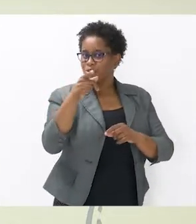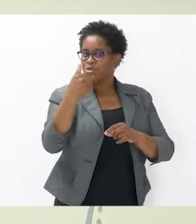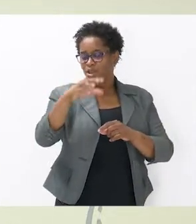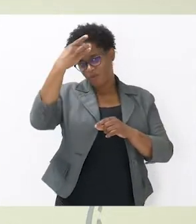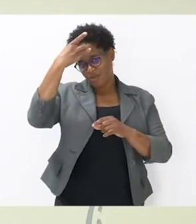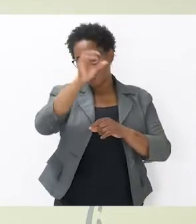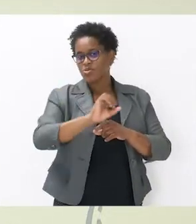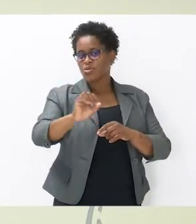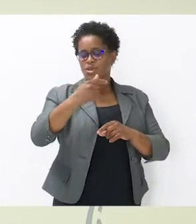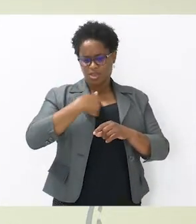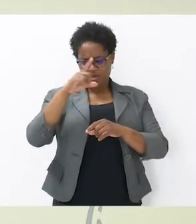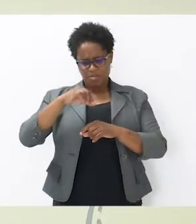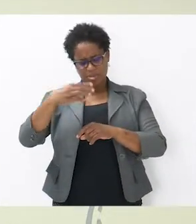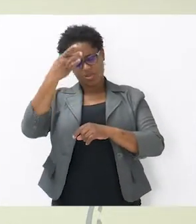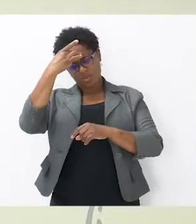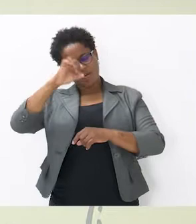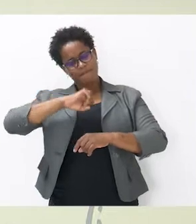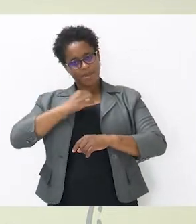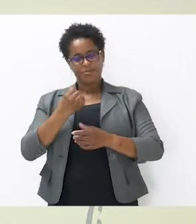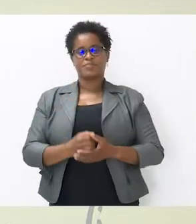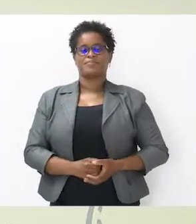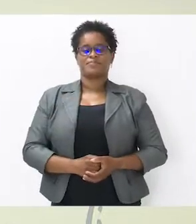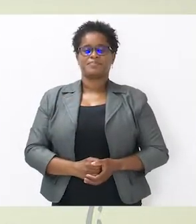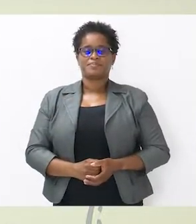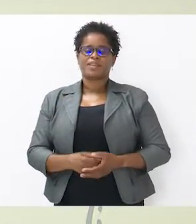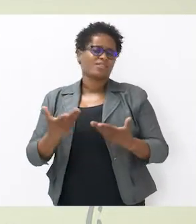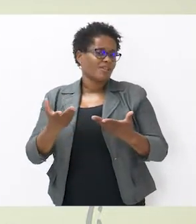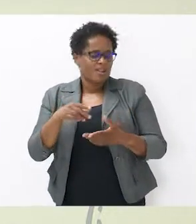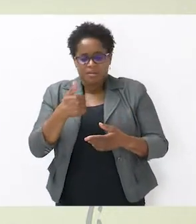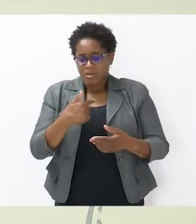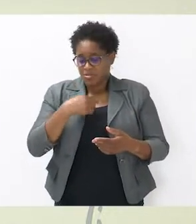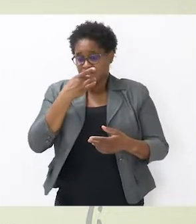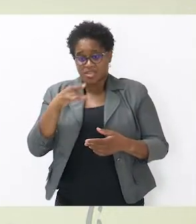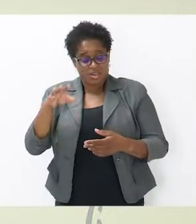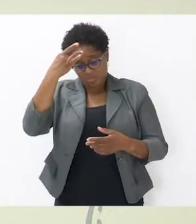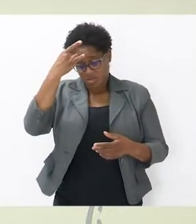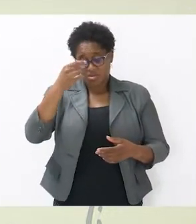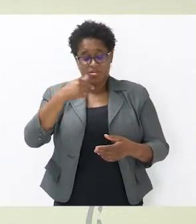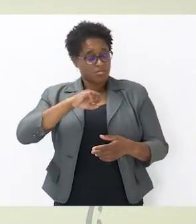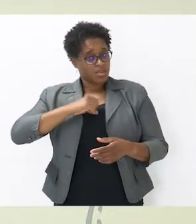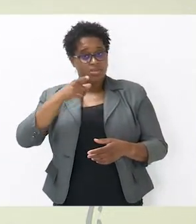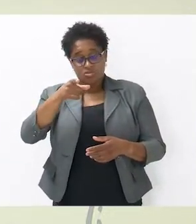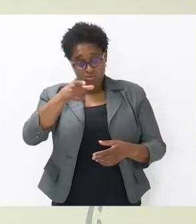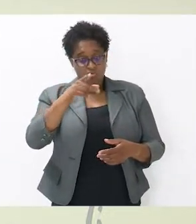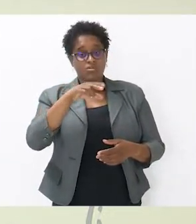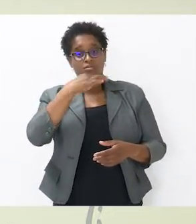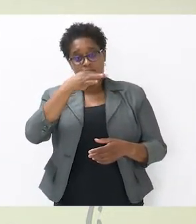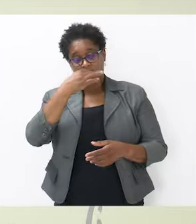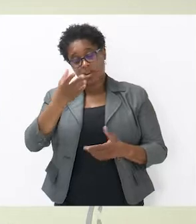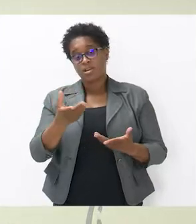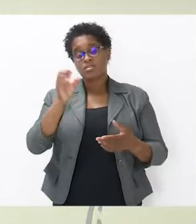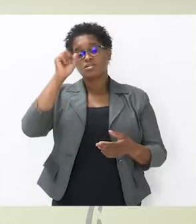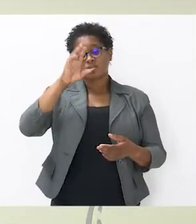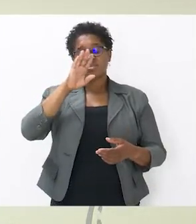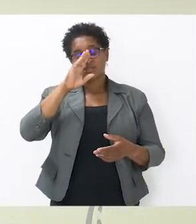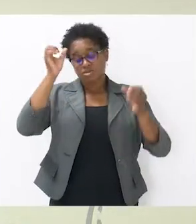tua opinião, eu tenho a minha. Então, não vale a pena eu deixar aqui a minha opinião. Tu tens a tua opinião, vais dizer se concordas